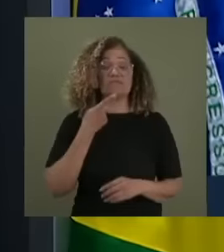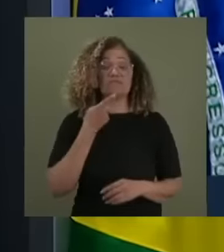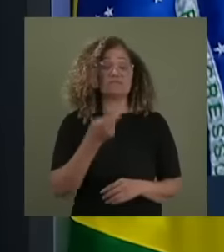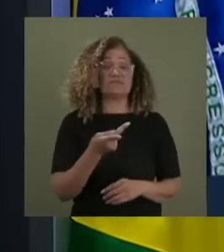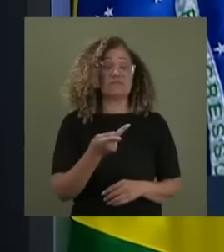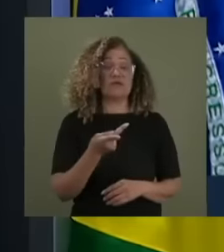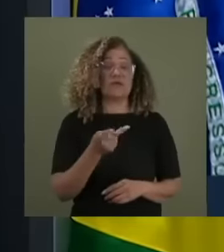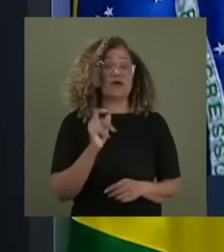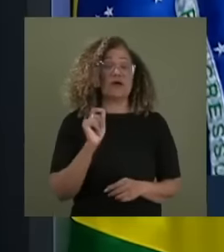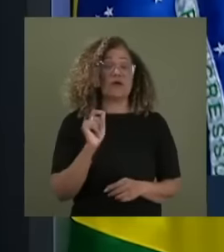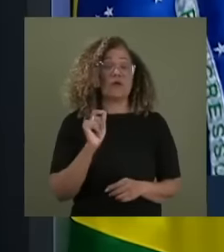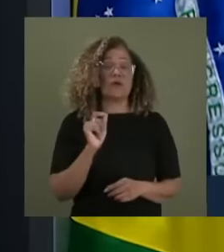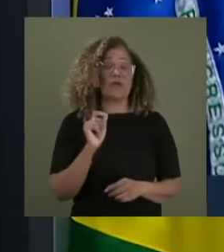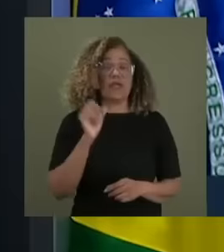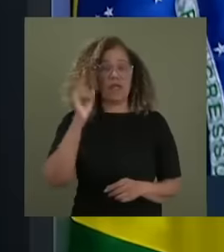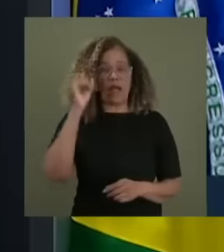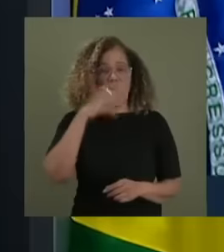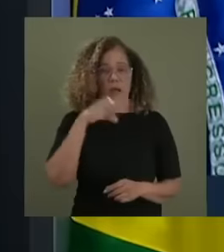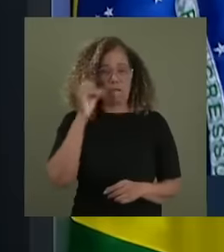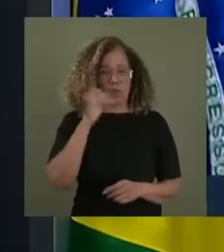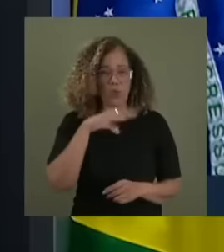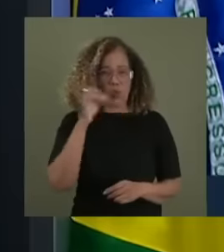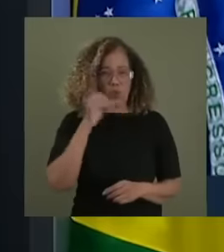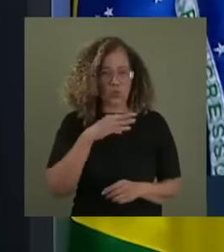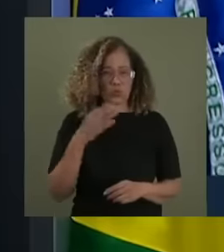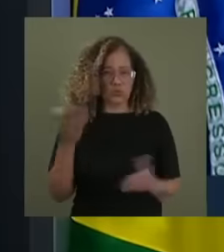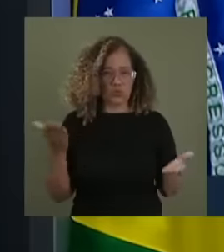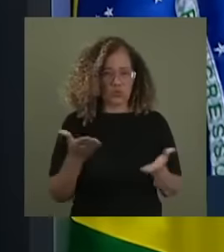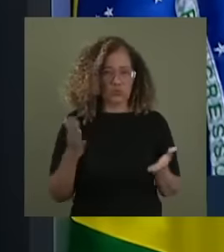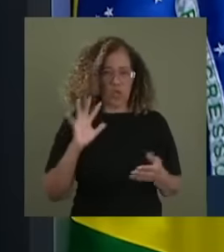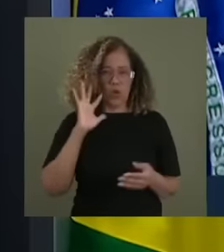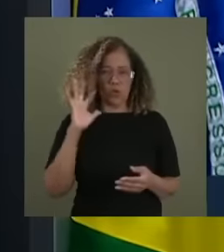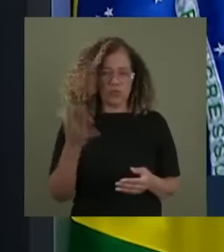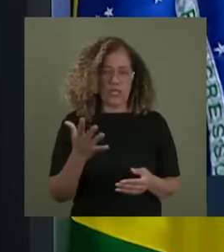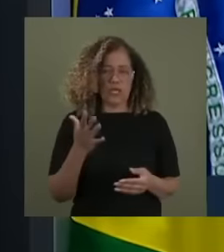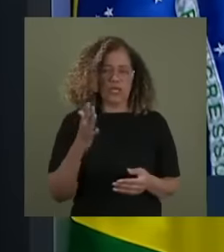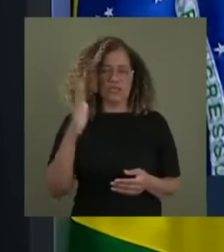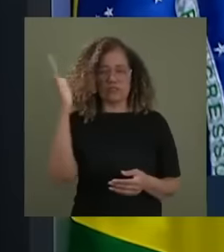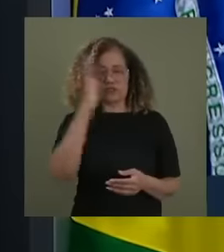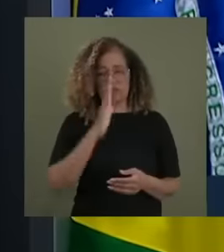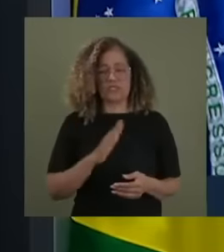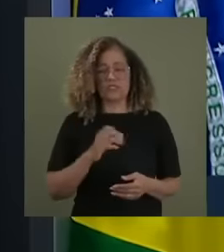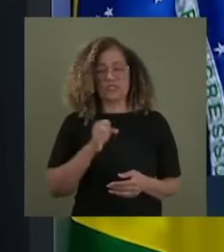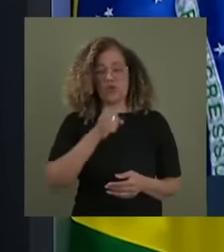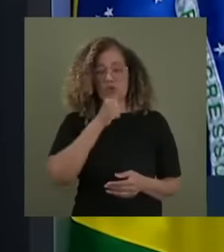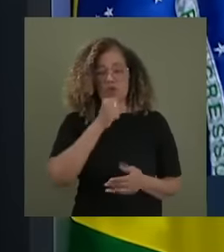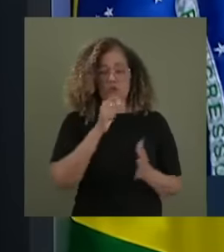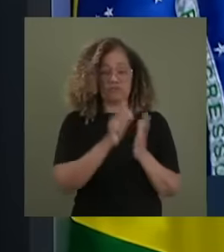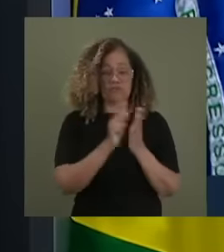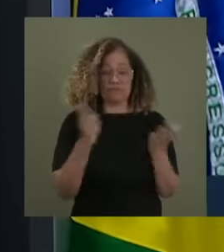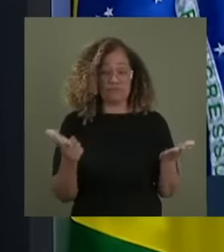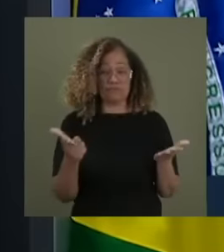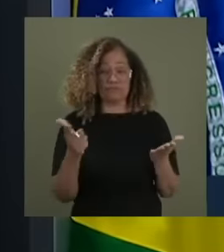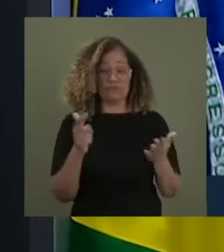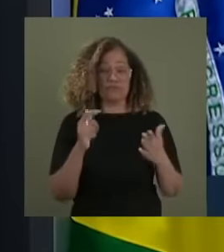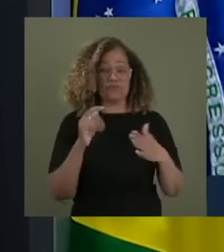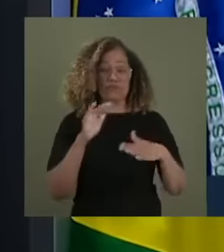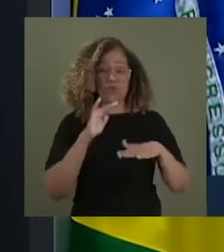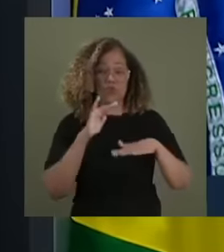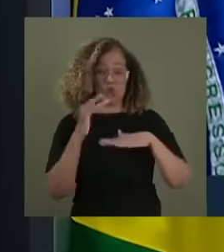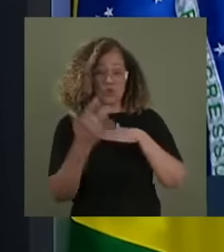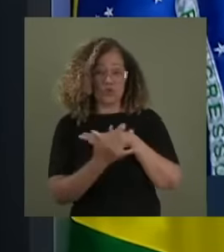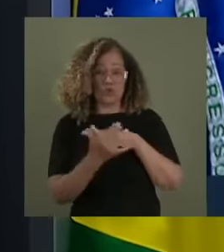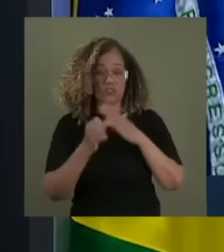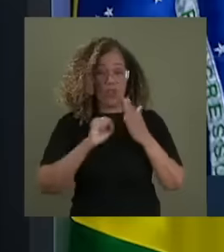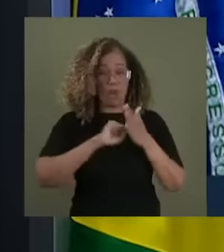relatar os abusos que nós estamos vendo no Brasil com jornalistas com as suas redes sociais